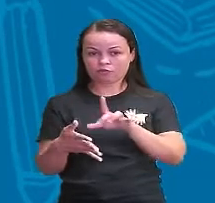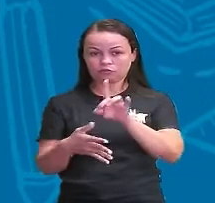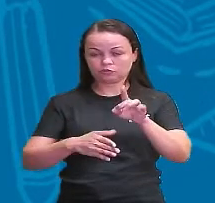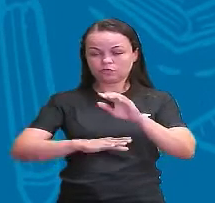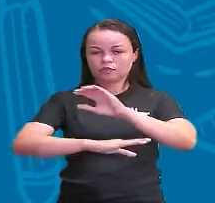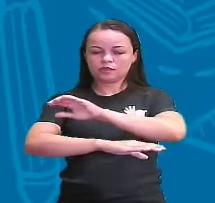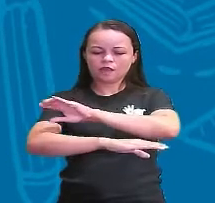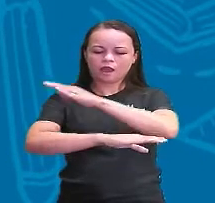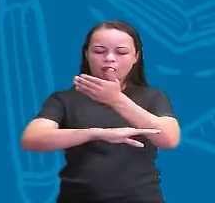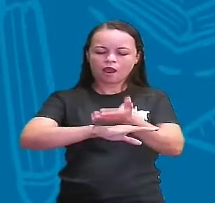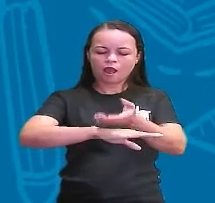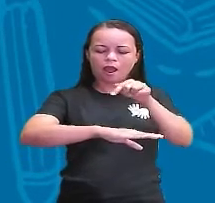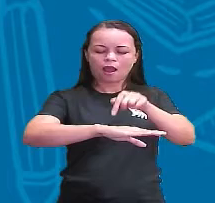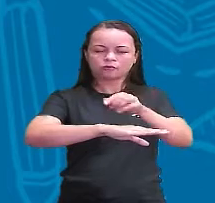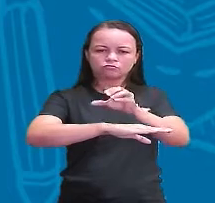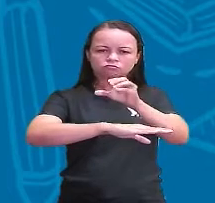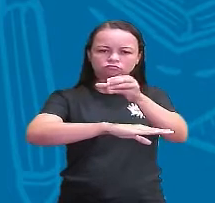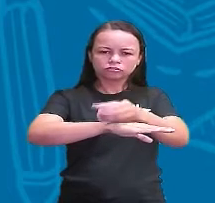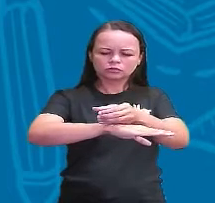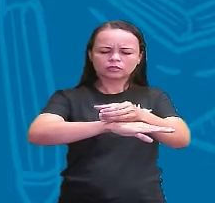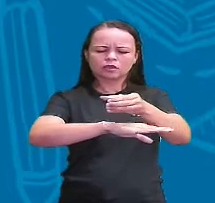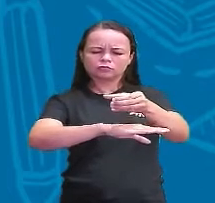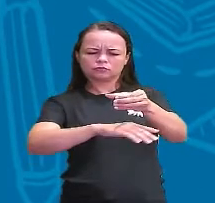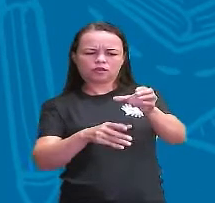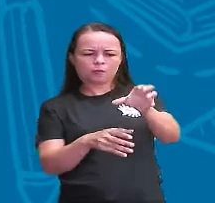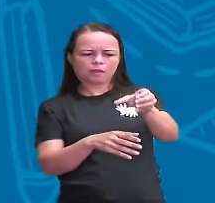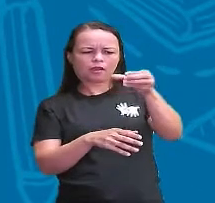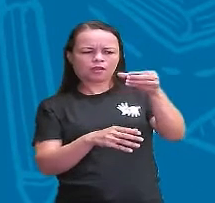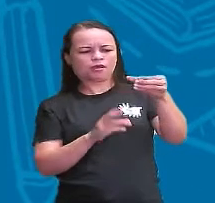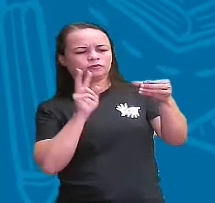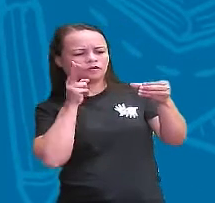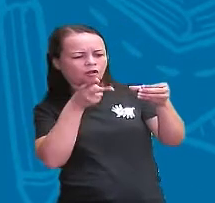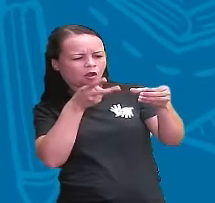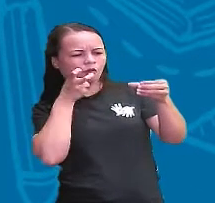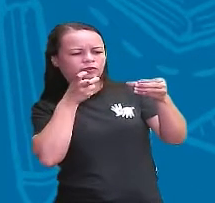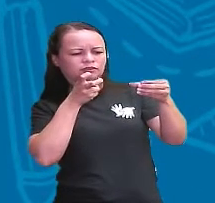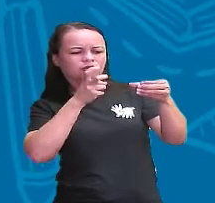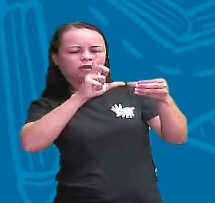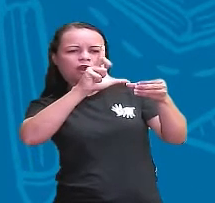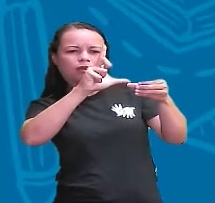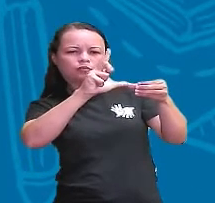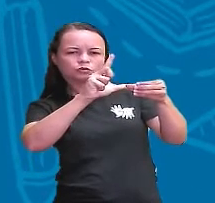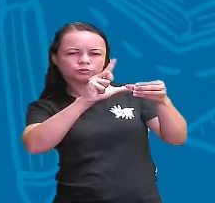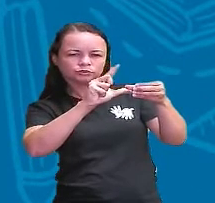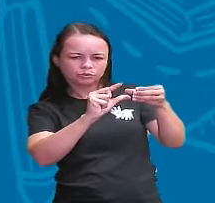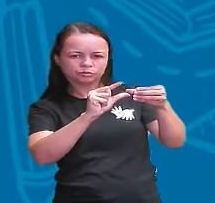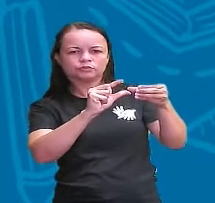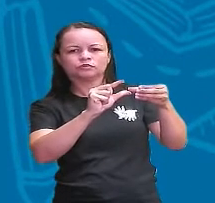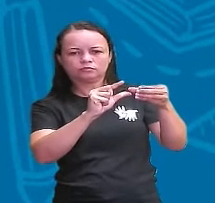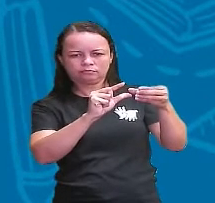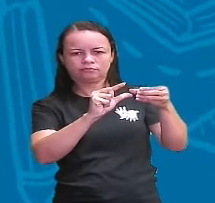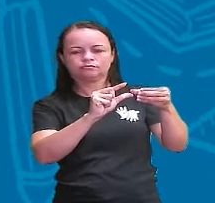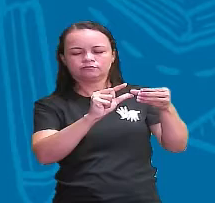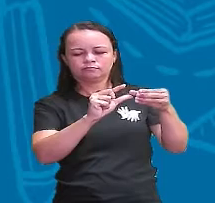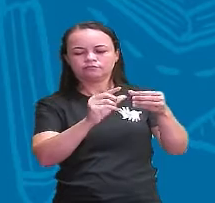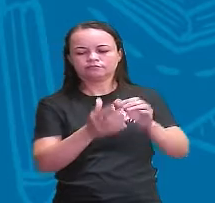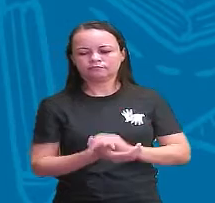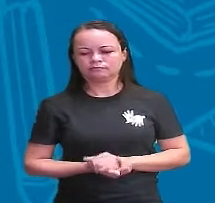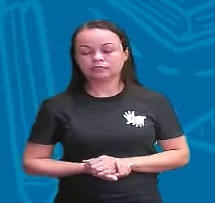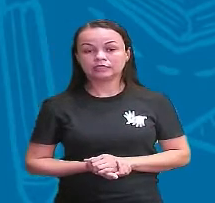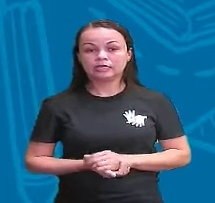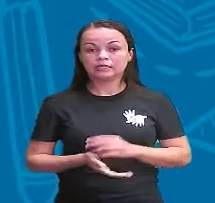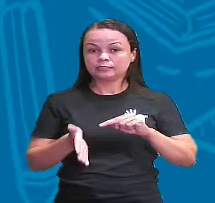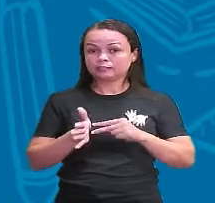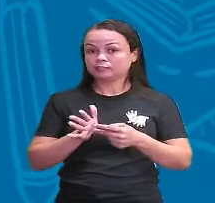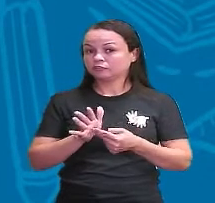for retirar aquele copo com água, você vai observar que o nível da água ele vai ter baixado, certo? Isso